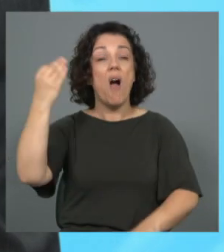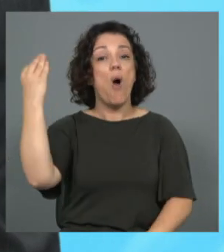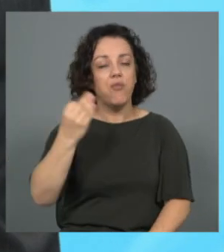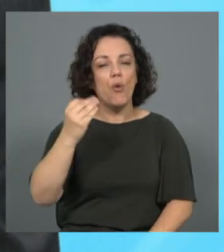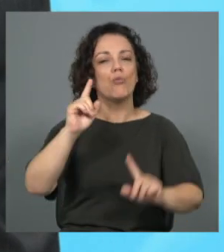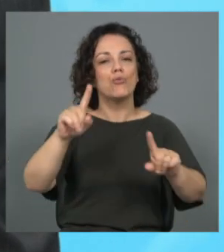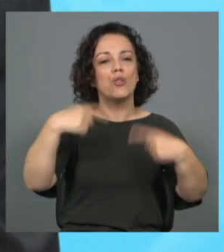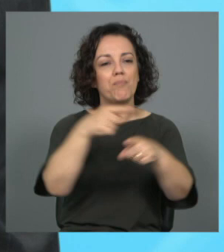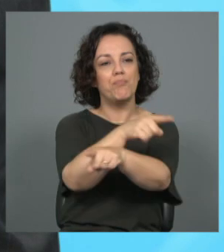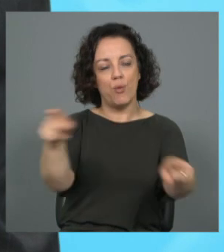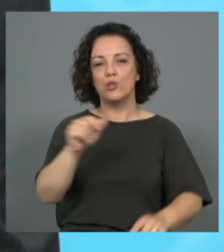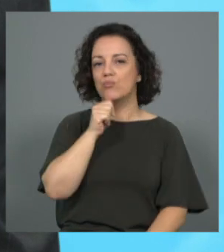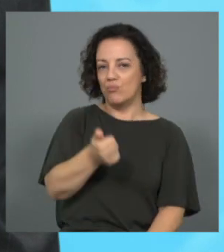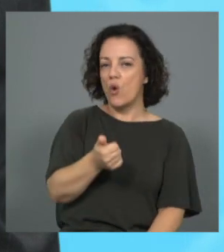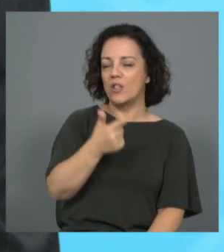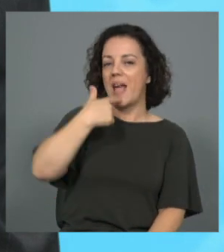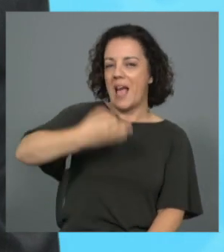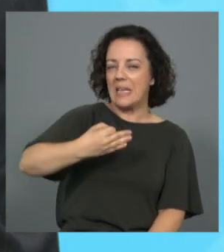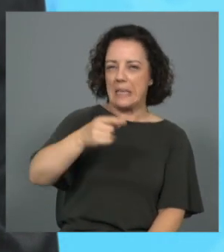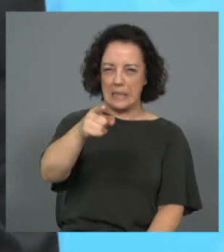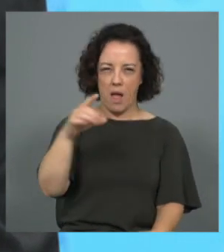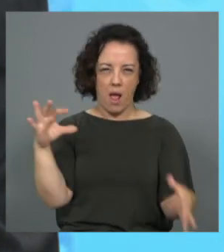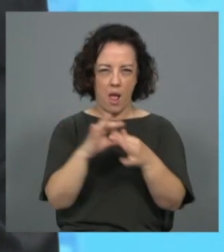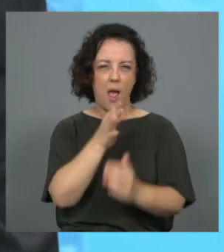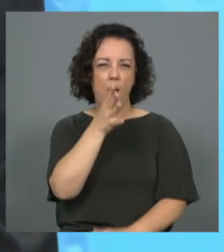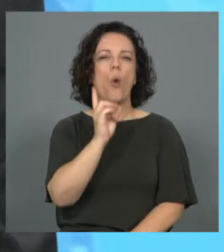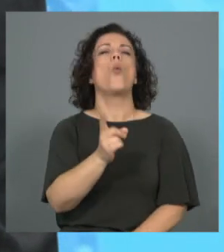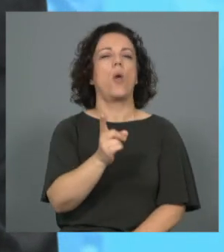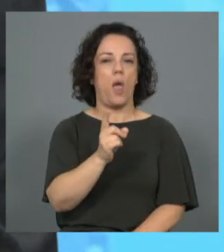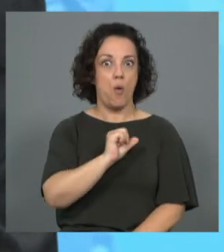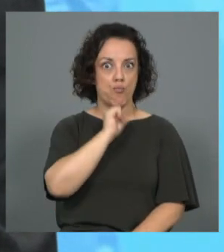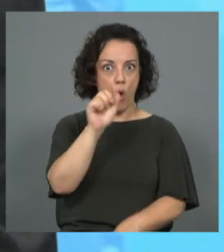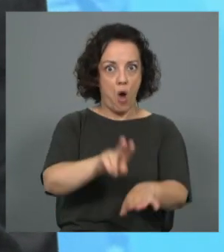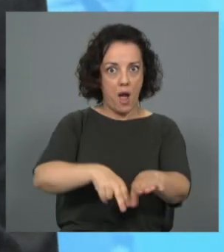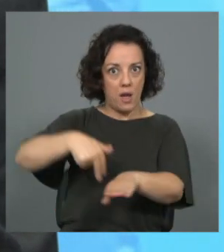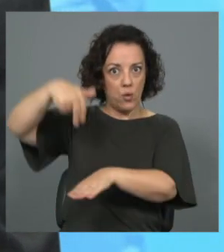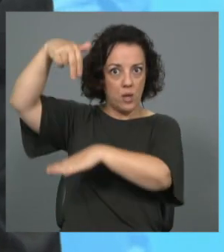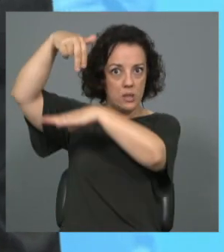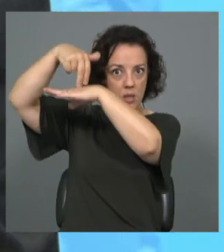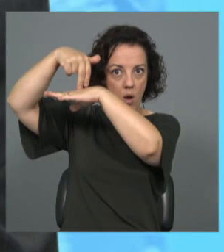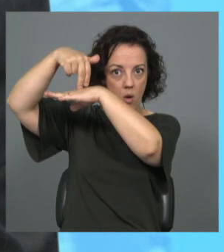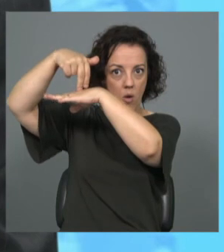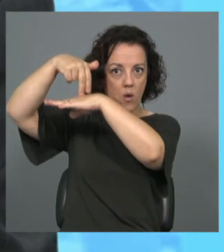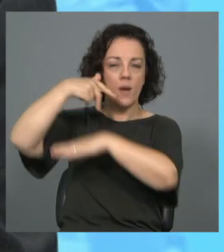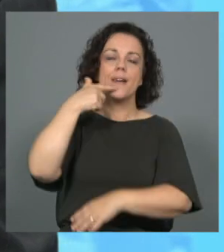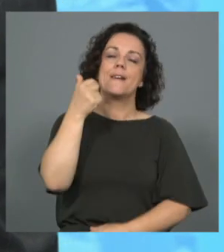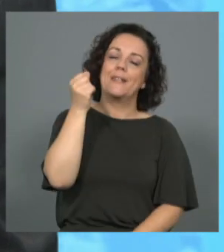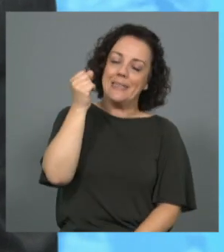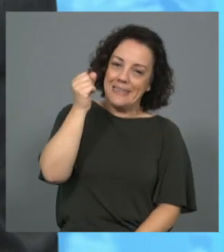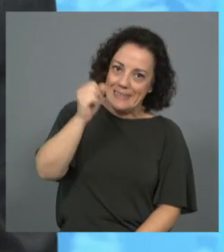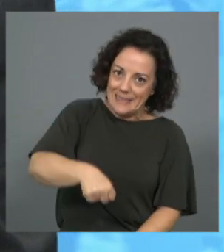Está a falar da sua morte e ressurreição? Está a falar da sua morte e da sua ressurreição. E está a